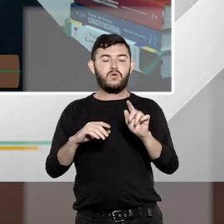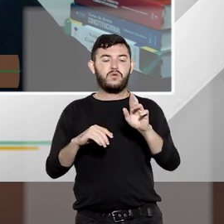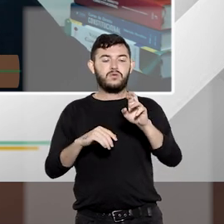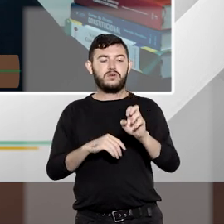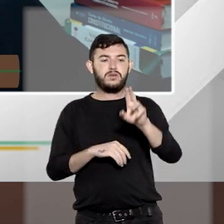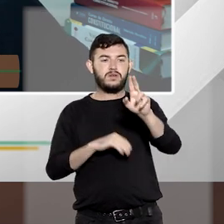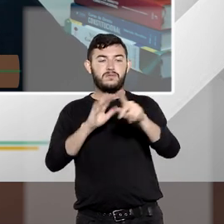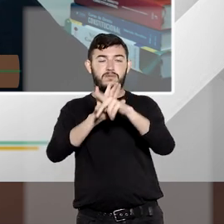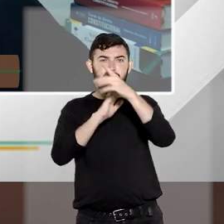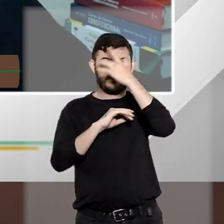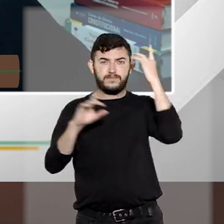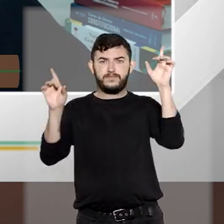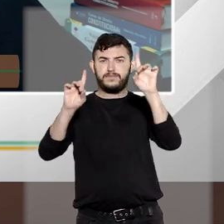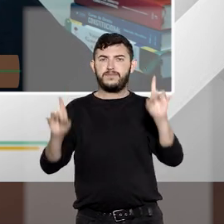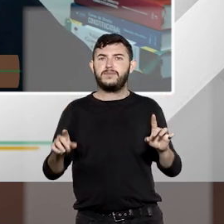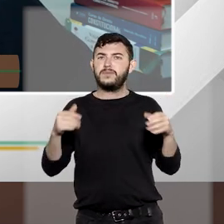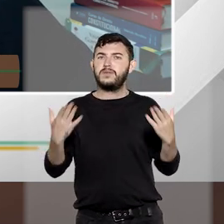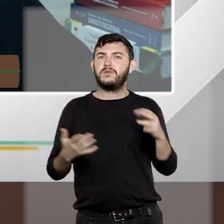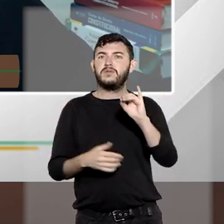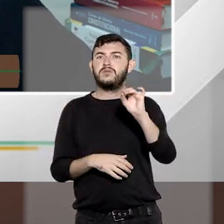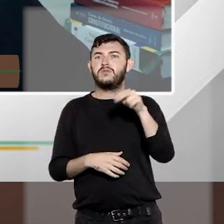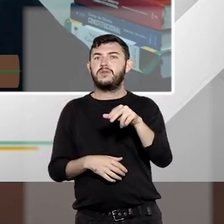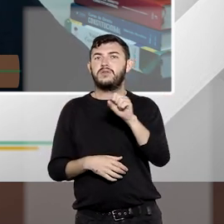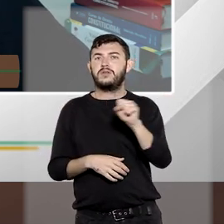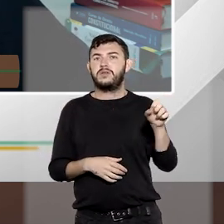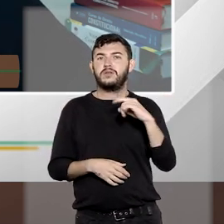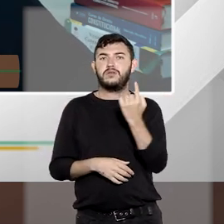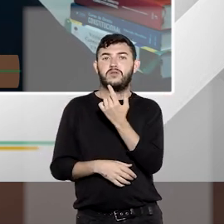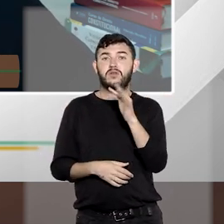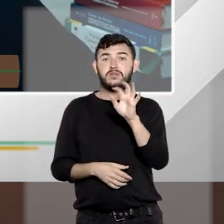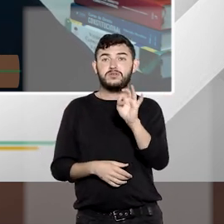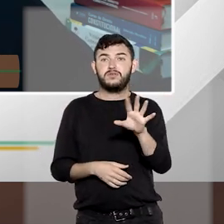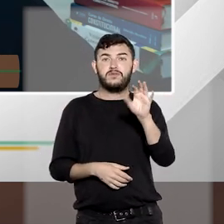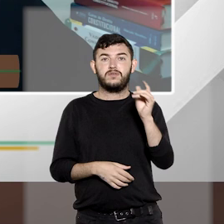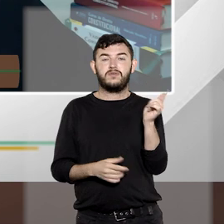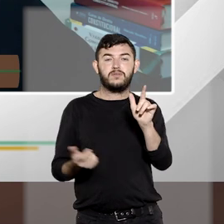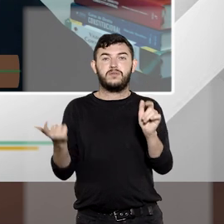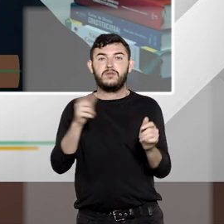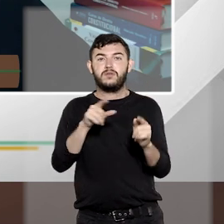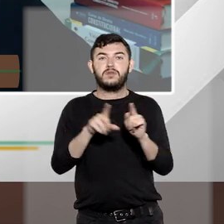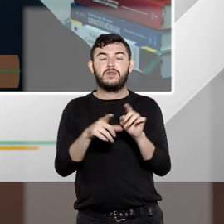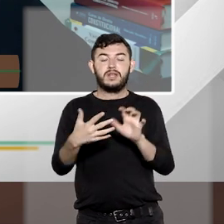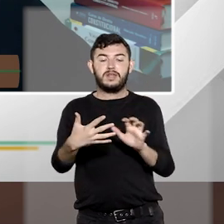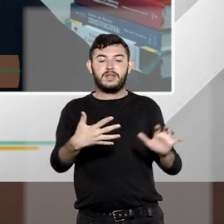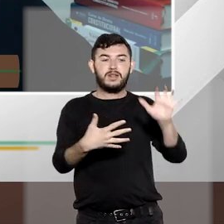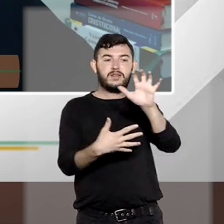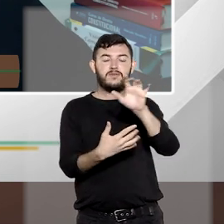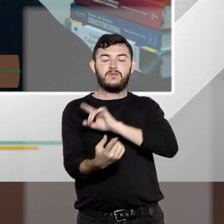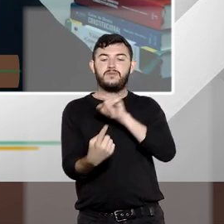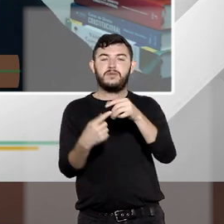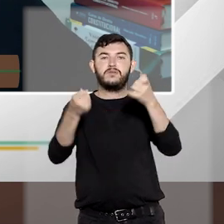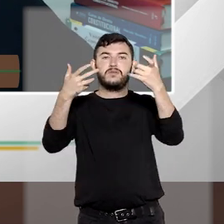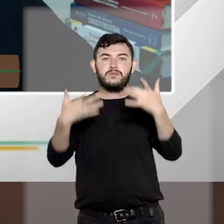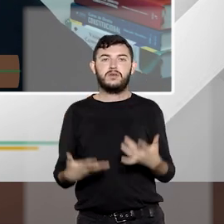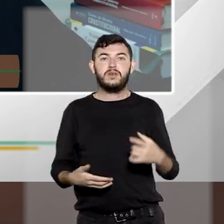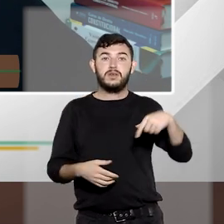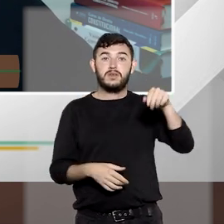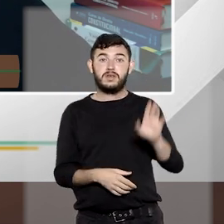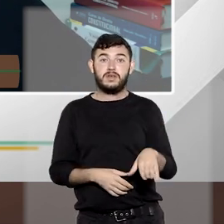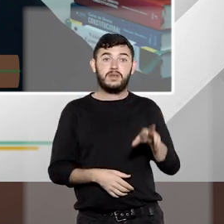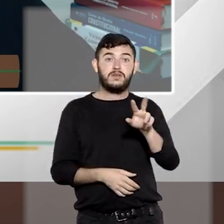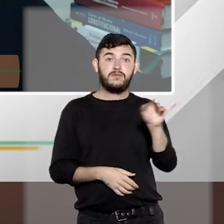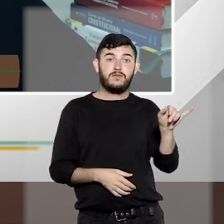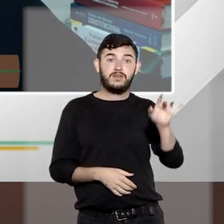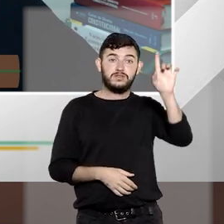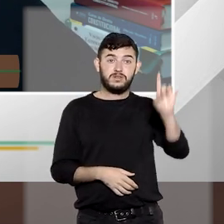no âmbito do INSS, nós vamos conseguir chegar, de fato, a essa classificação para dizer quem vai ter ou quem não vai ter